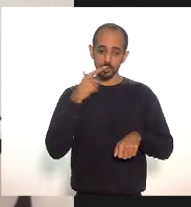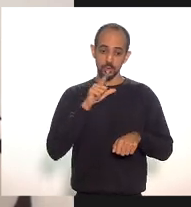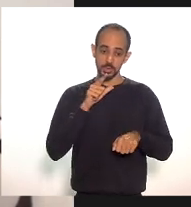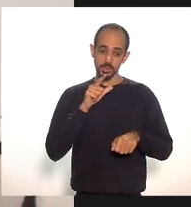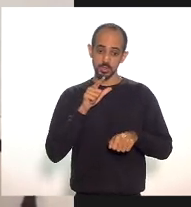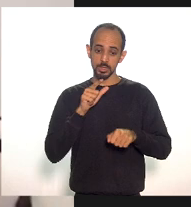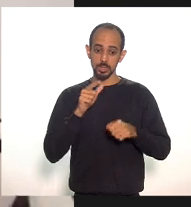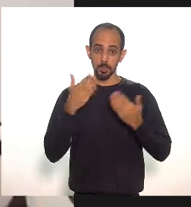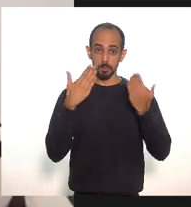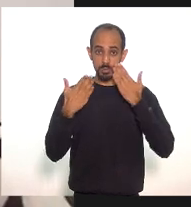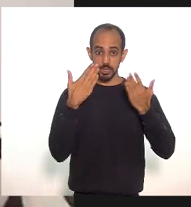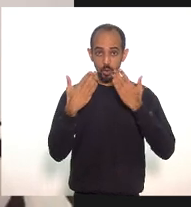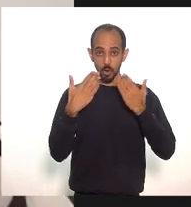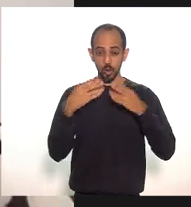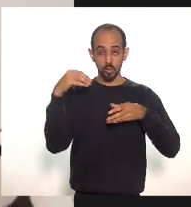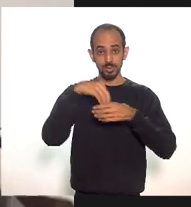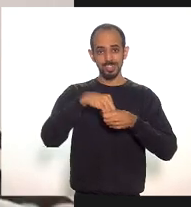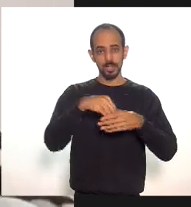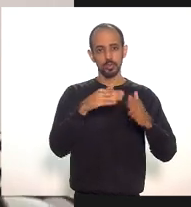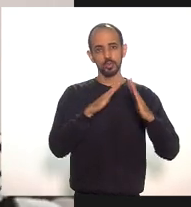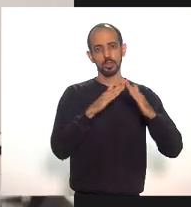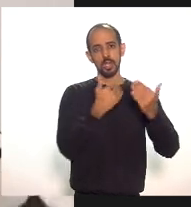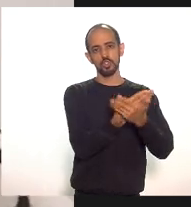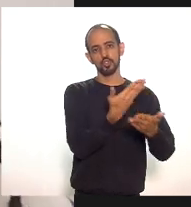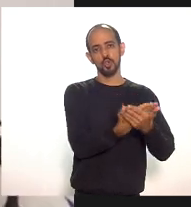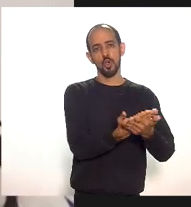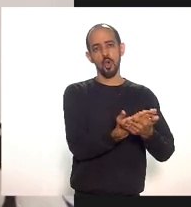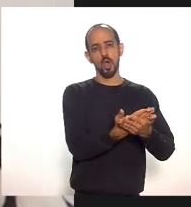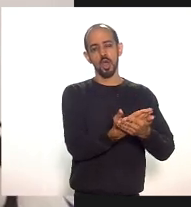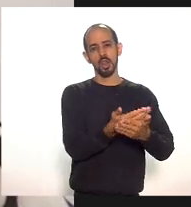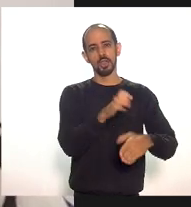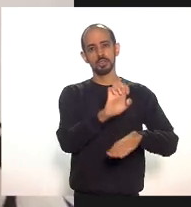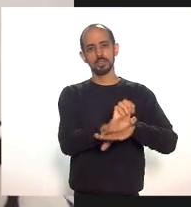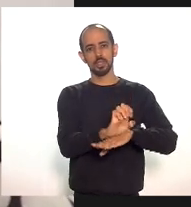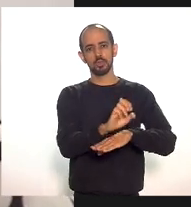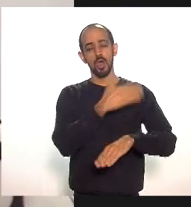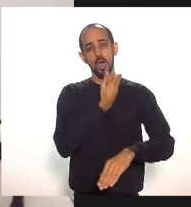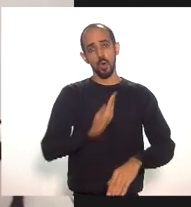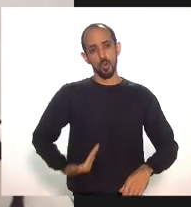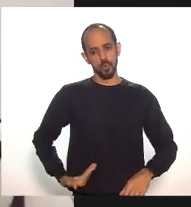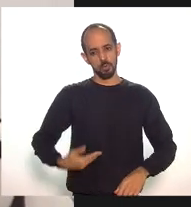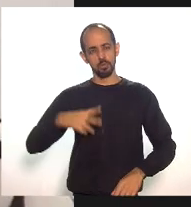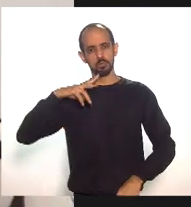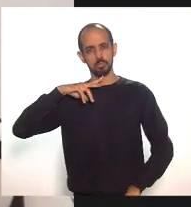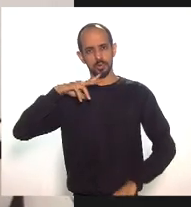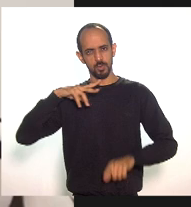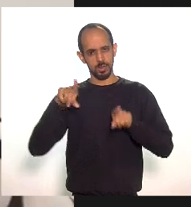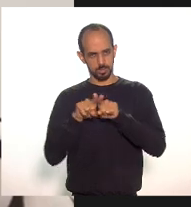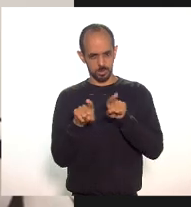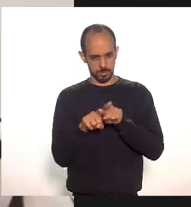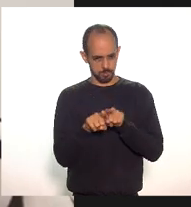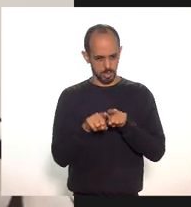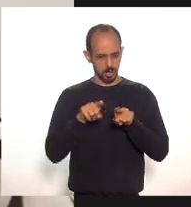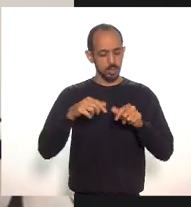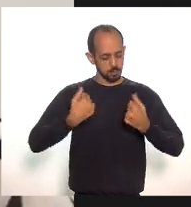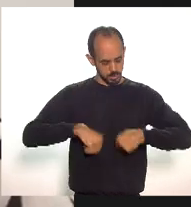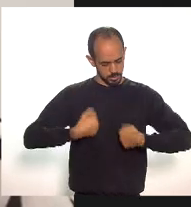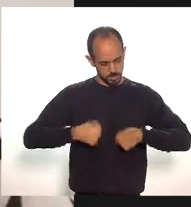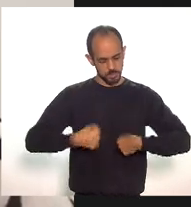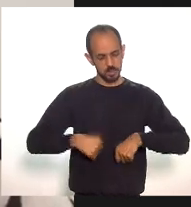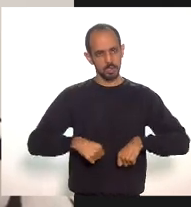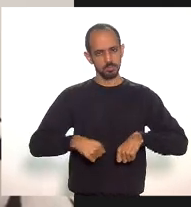psicólogo escolar e Educacional é na nossa rede pública e privada de ensino é necessário